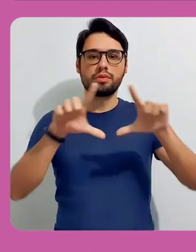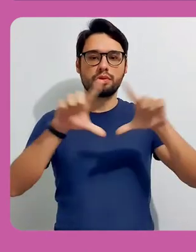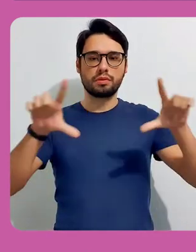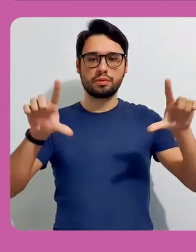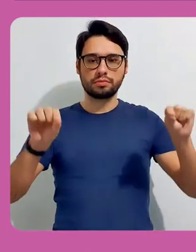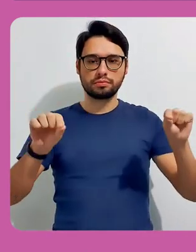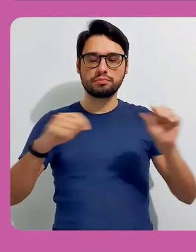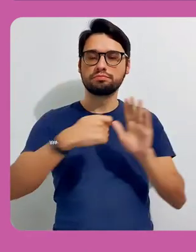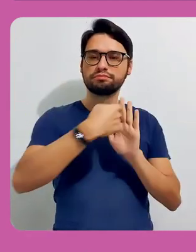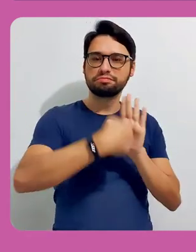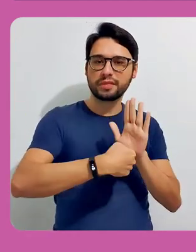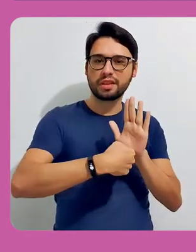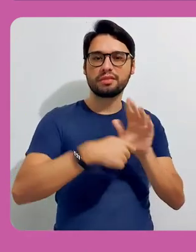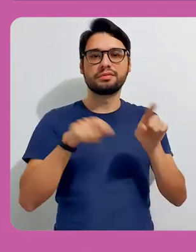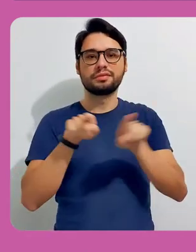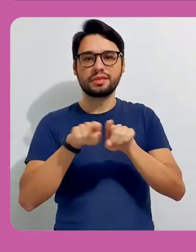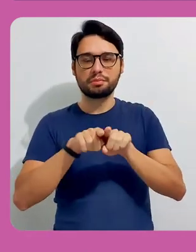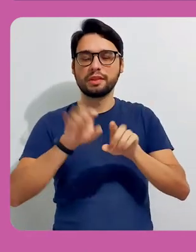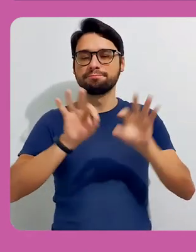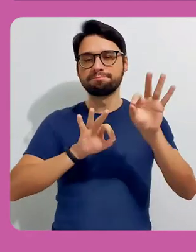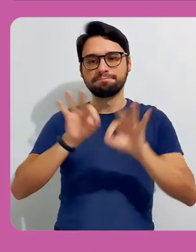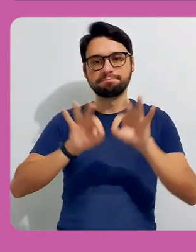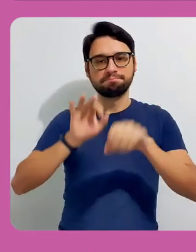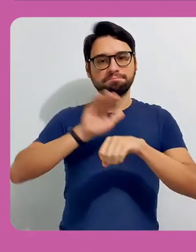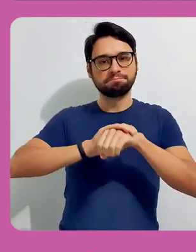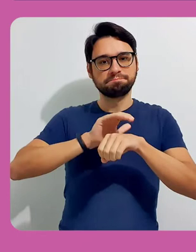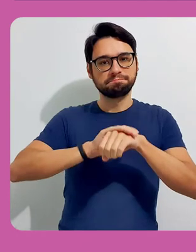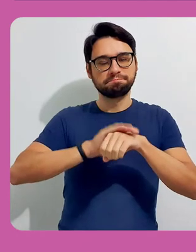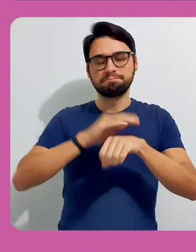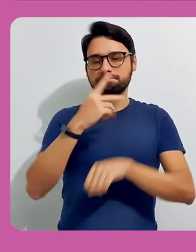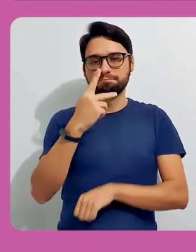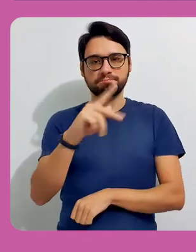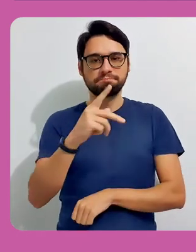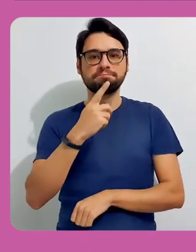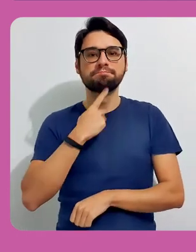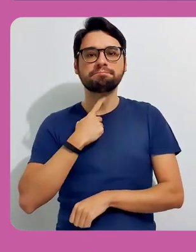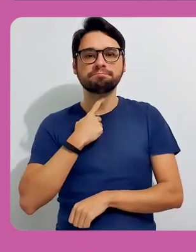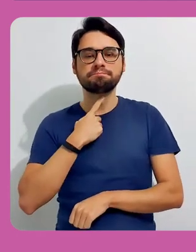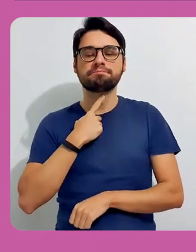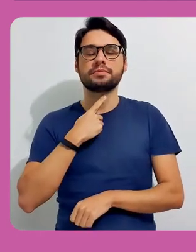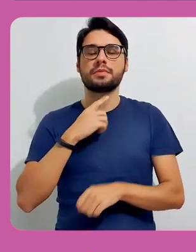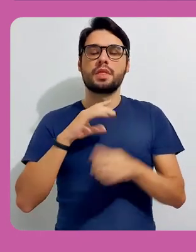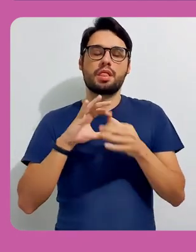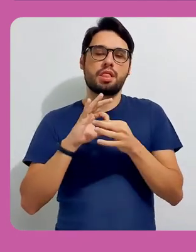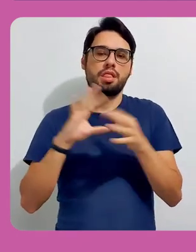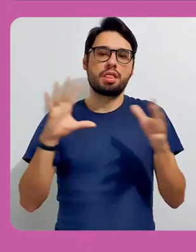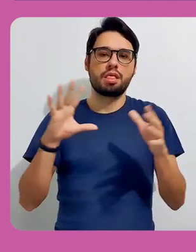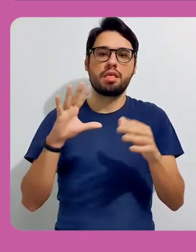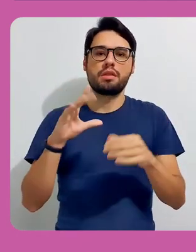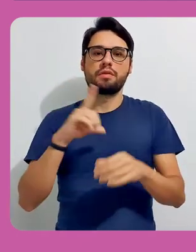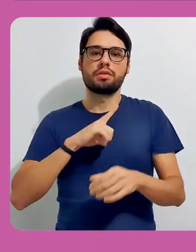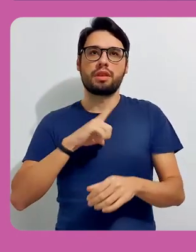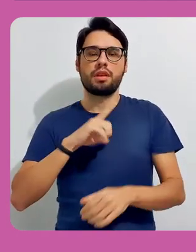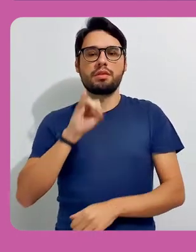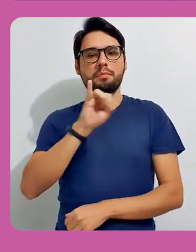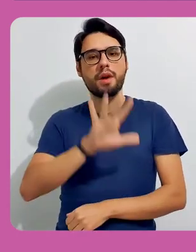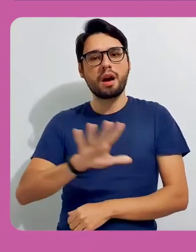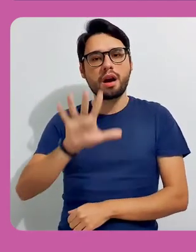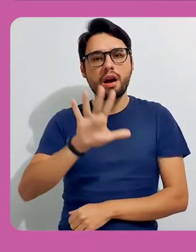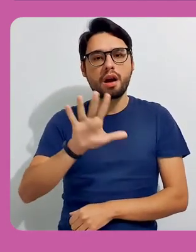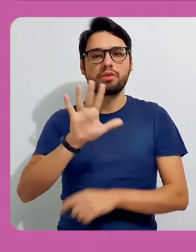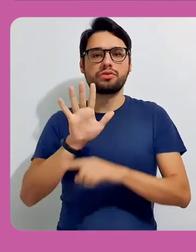editor de textos nos permite fazer incluir qualquer é um dos